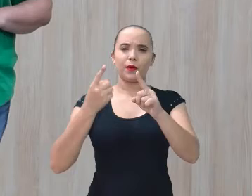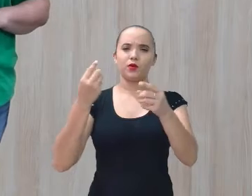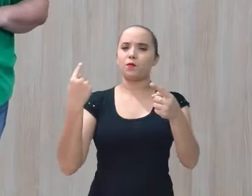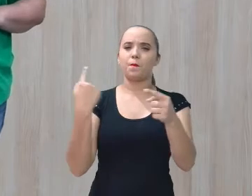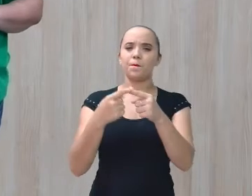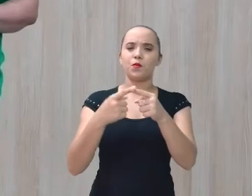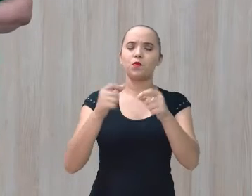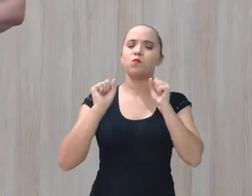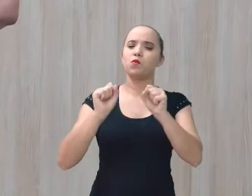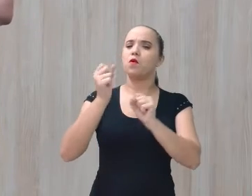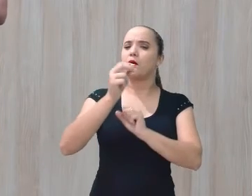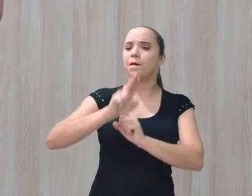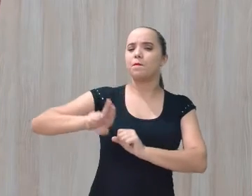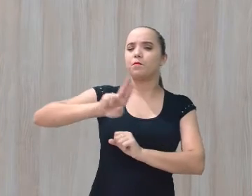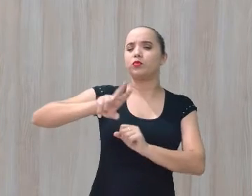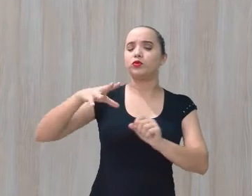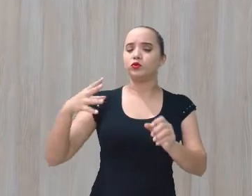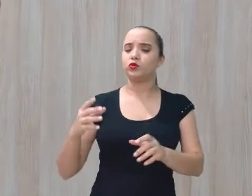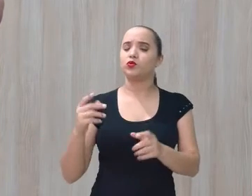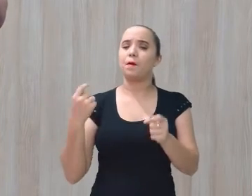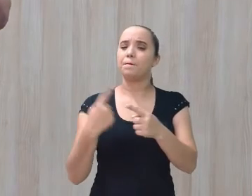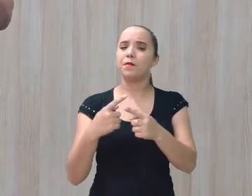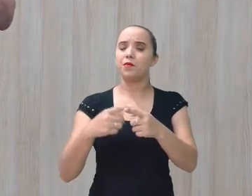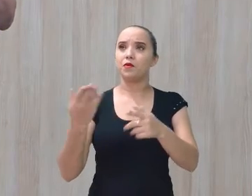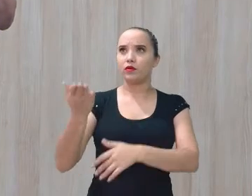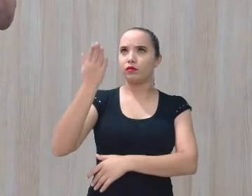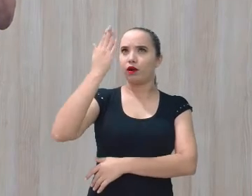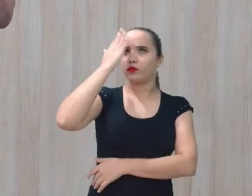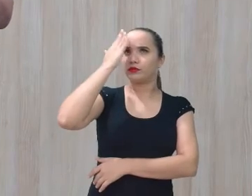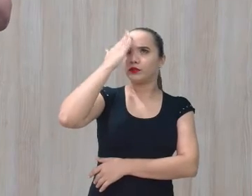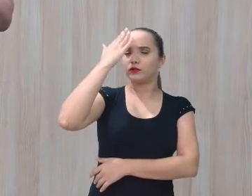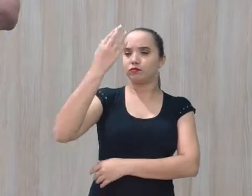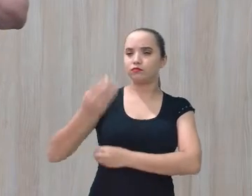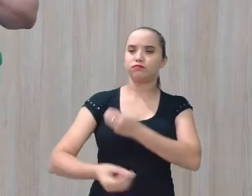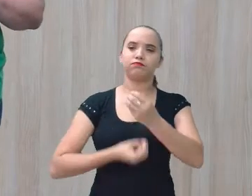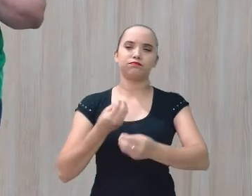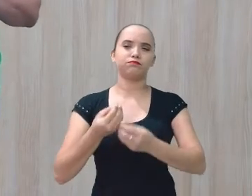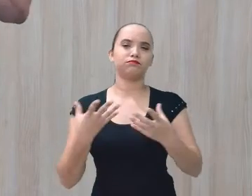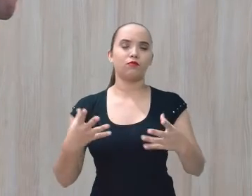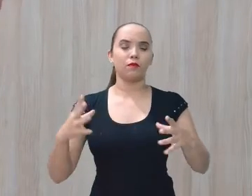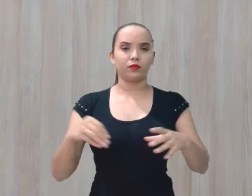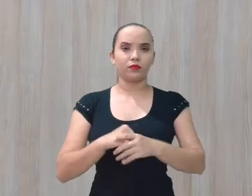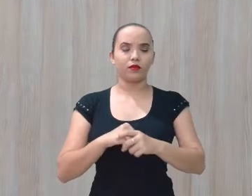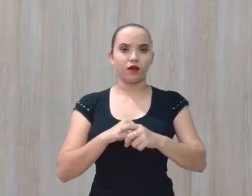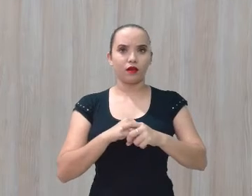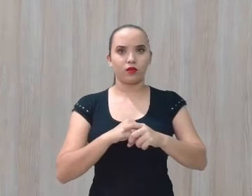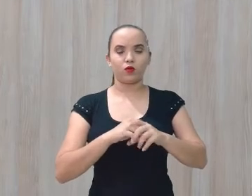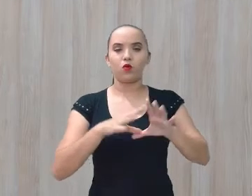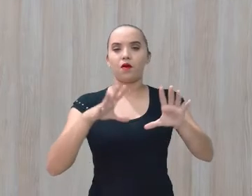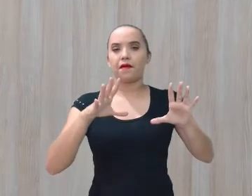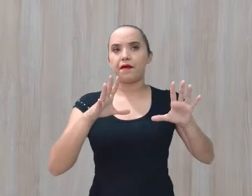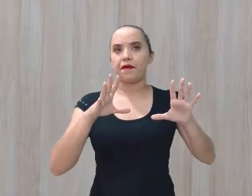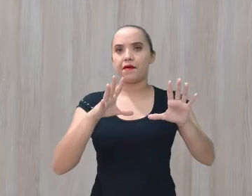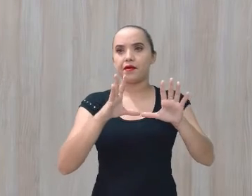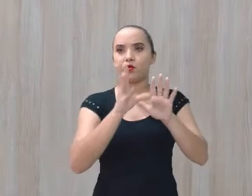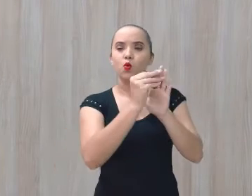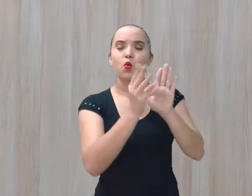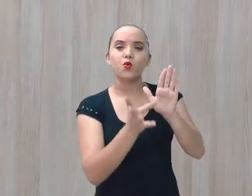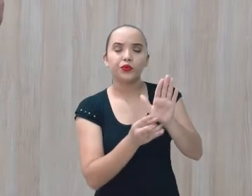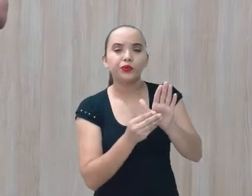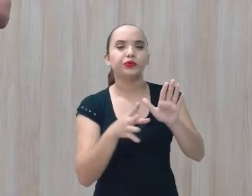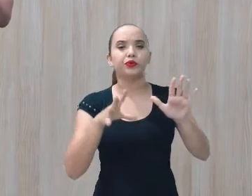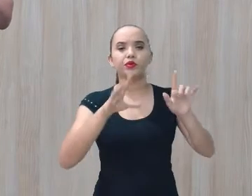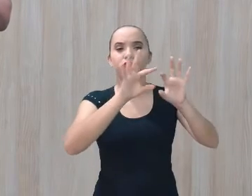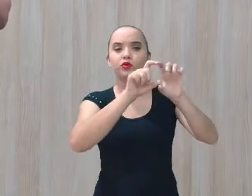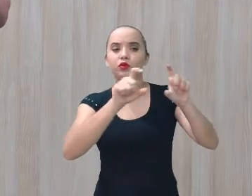E aí? Por que elas funcionaram quando foram colocadas até, não é, de forma